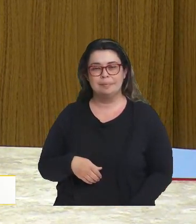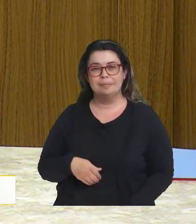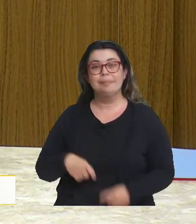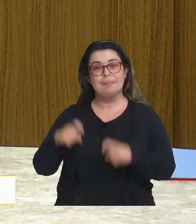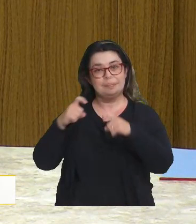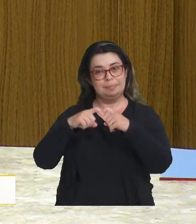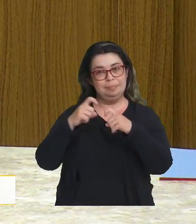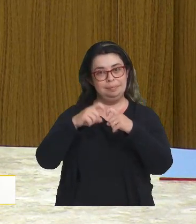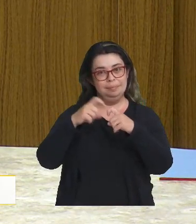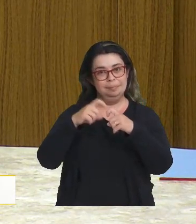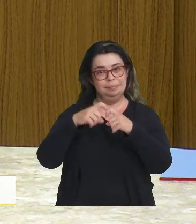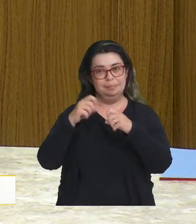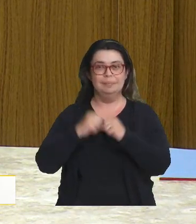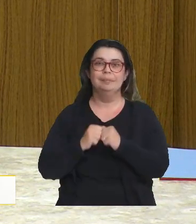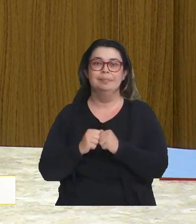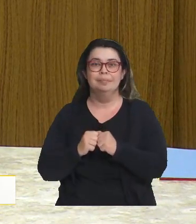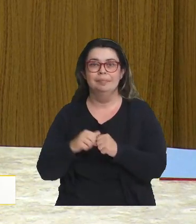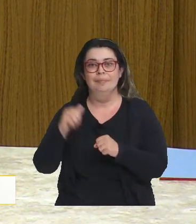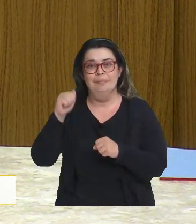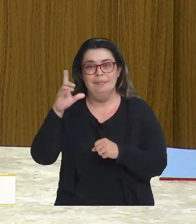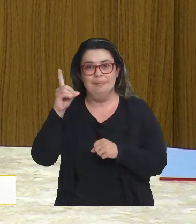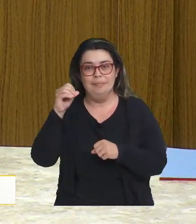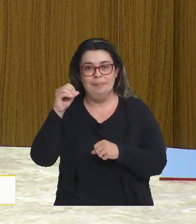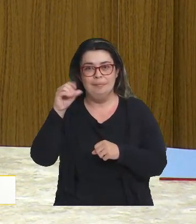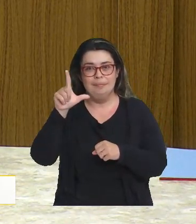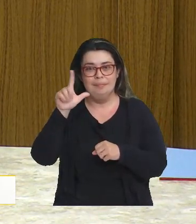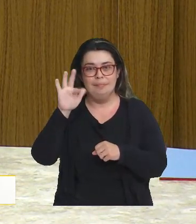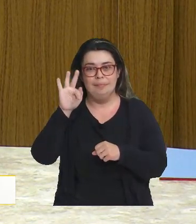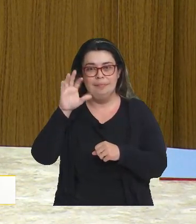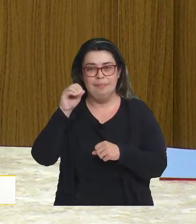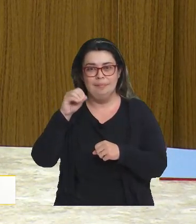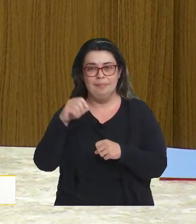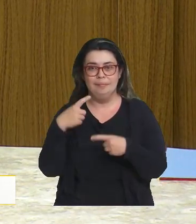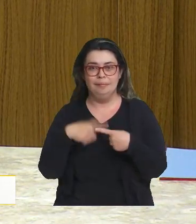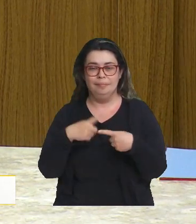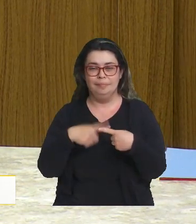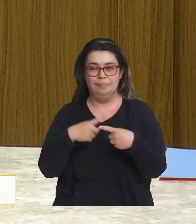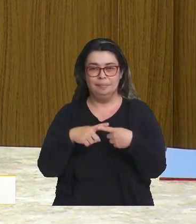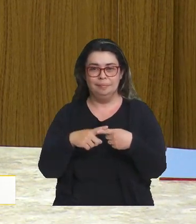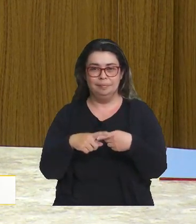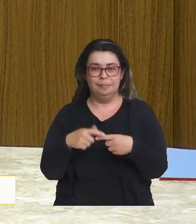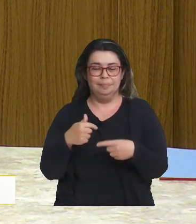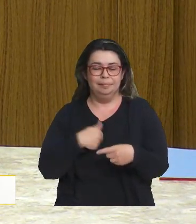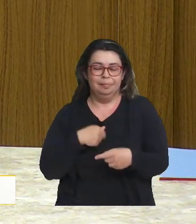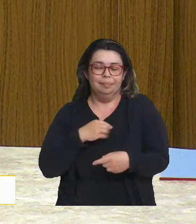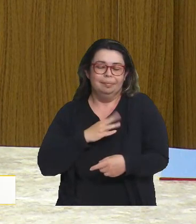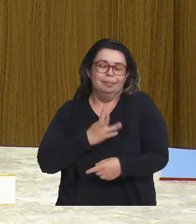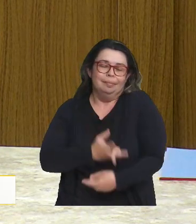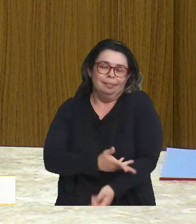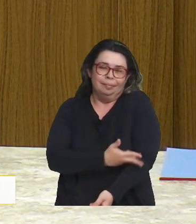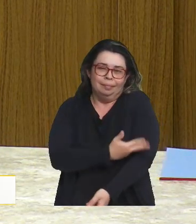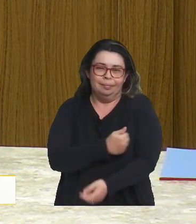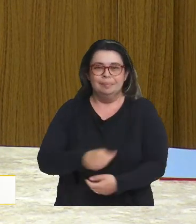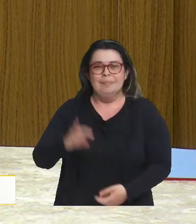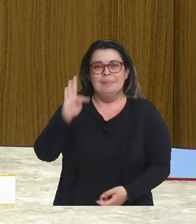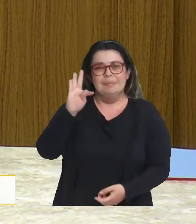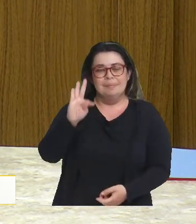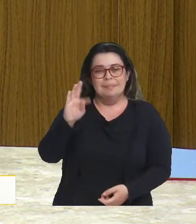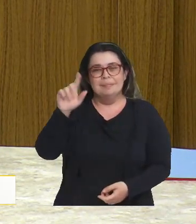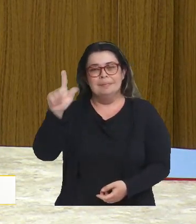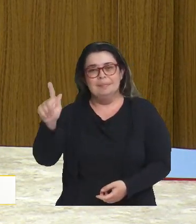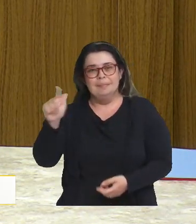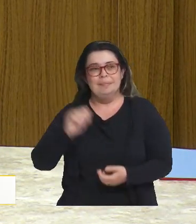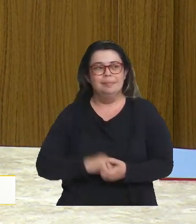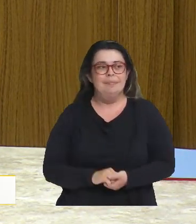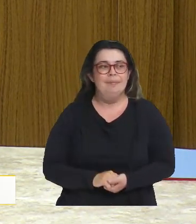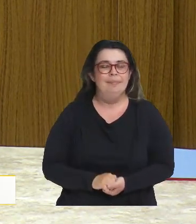me emocionou muito, porque eu sou fã do tiro de guerra, sou fã da farda verde oliva, e ele não